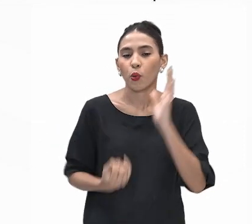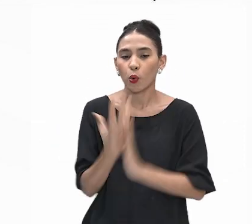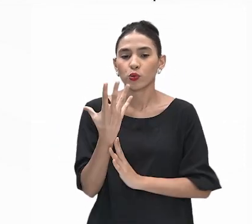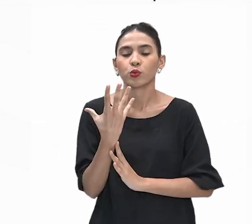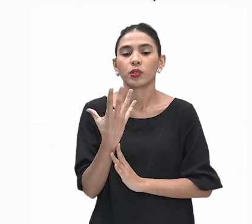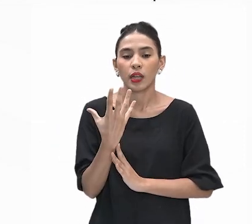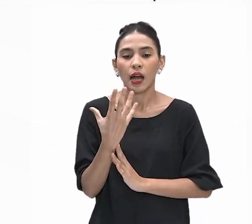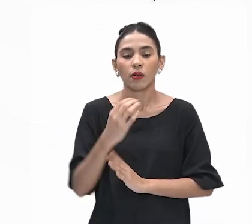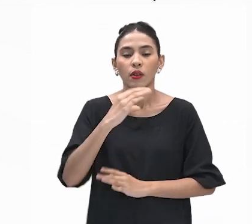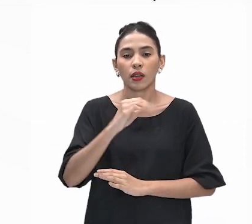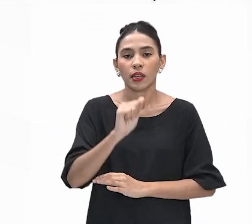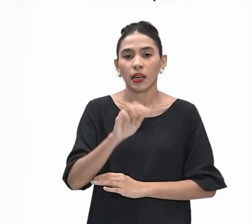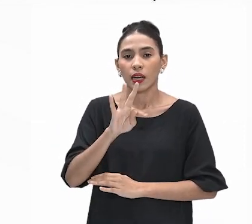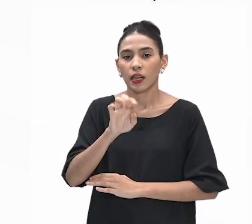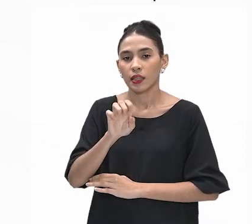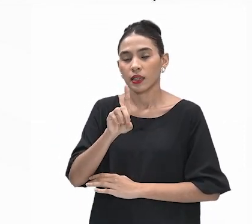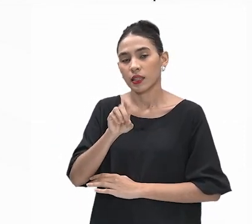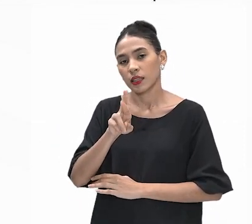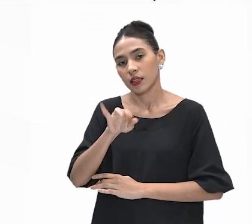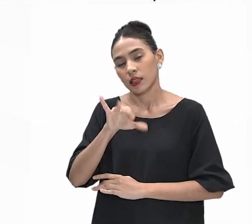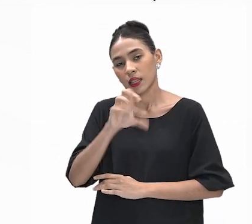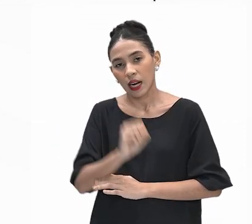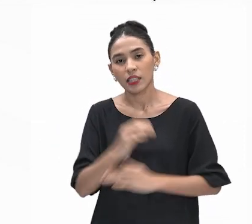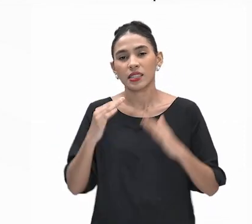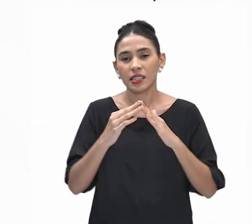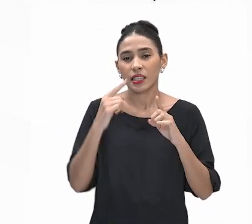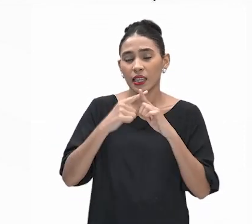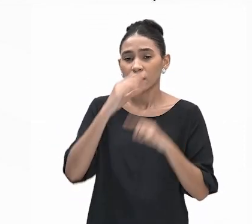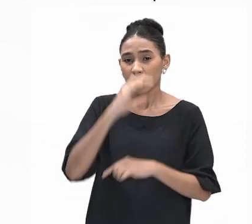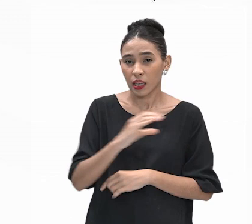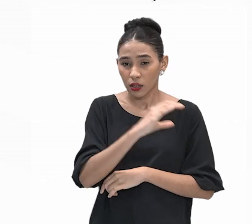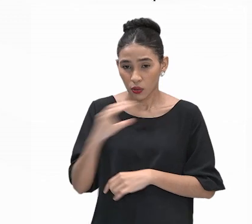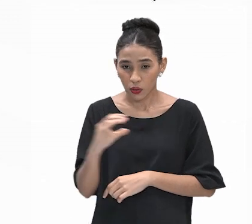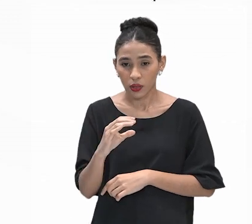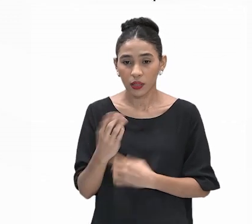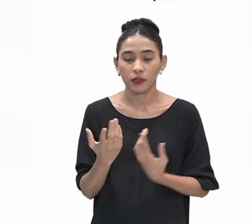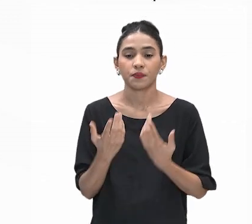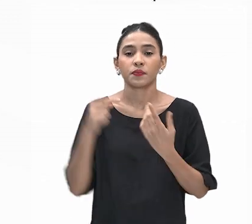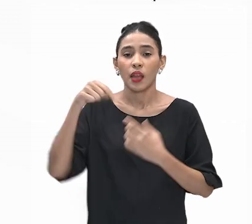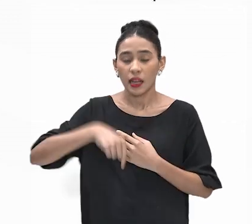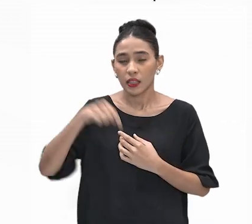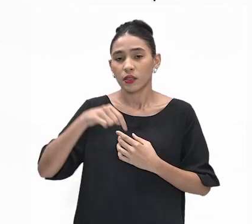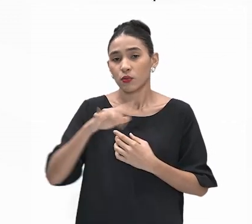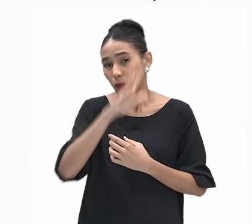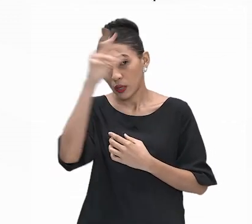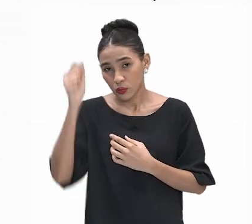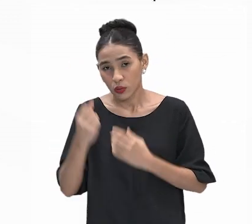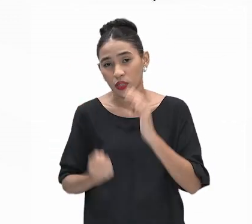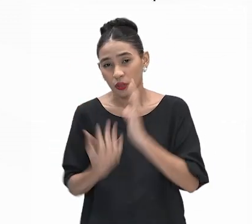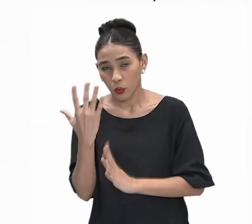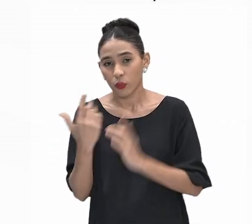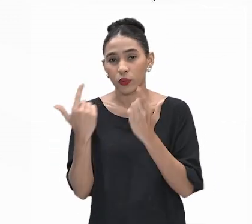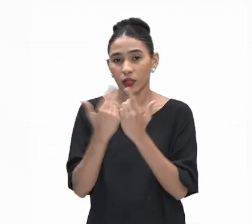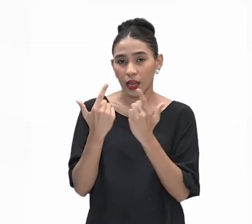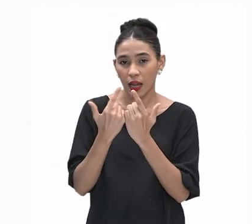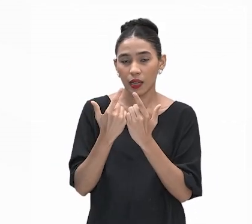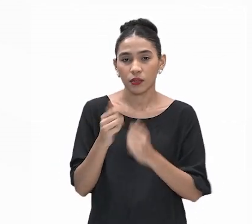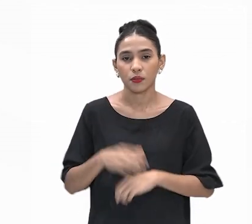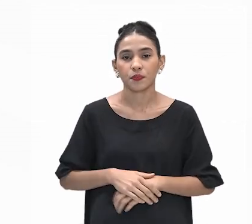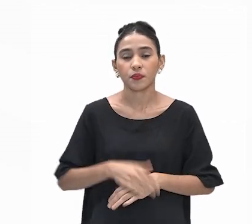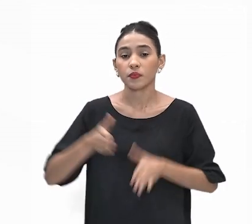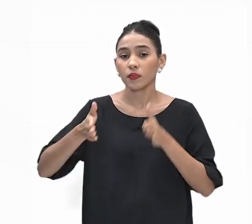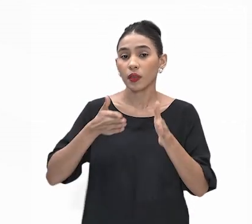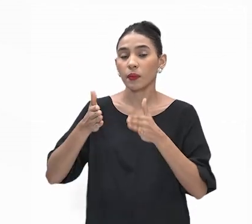a história mostra a questão da construção das catedrais, no Amazonas foi construído o quê? Um teatro. Com o ciclo da